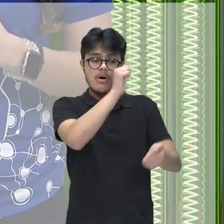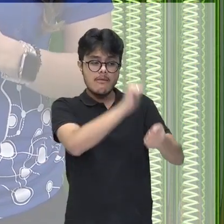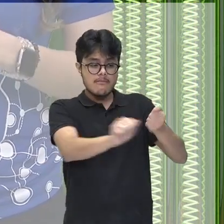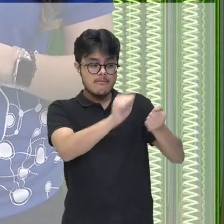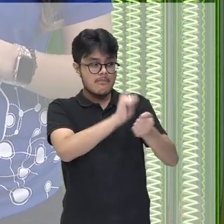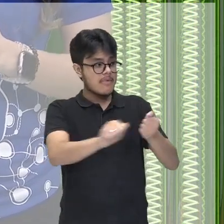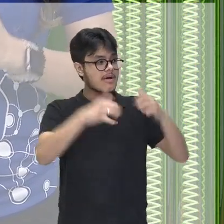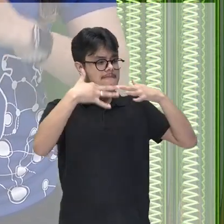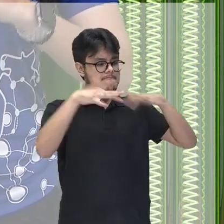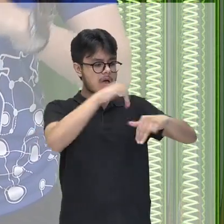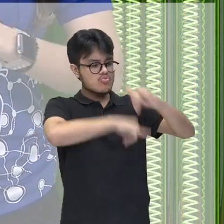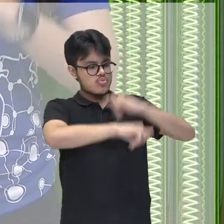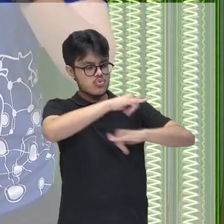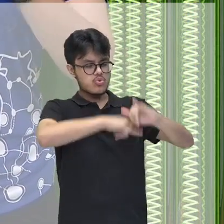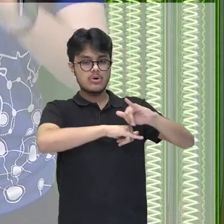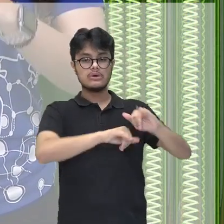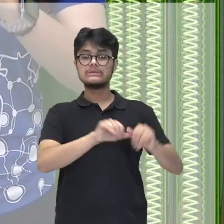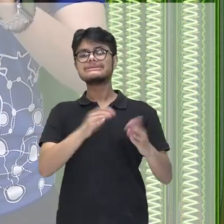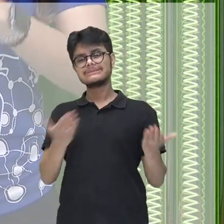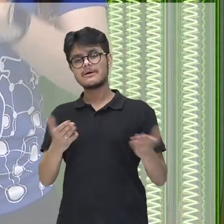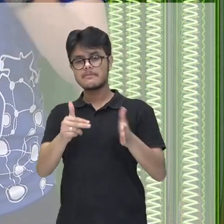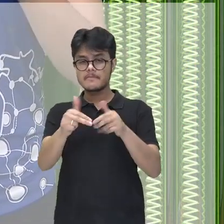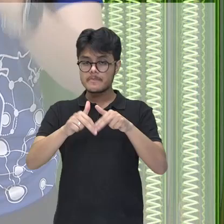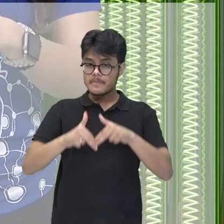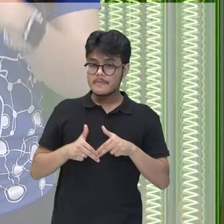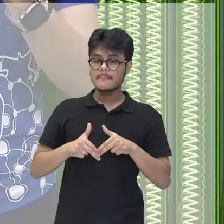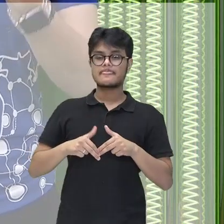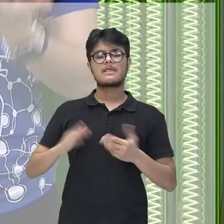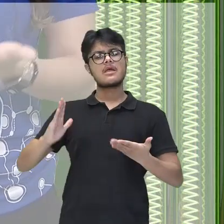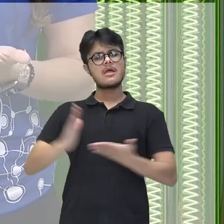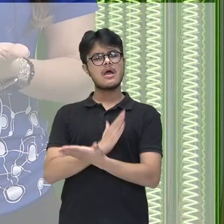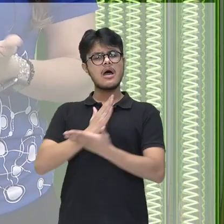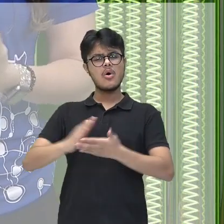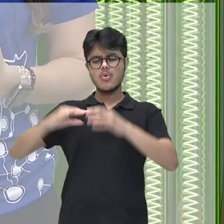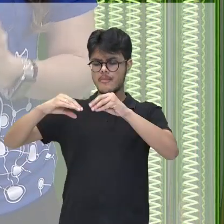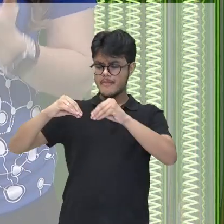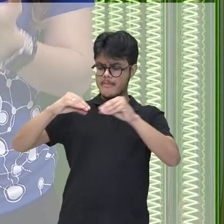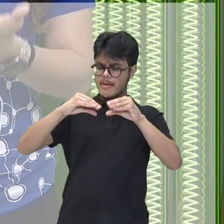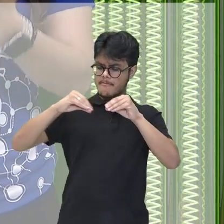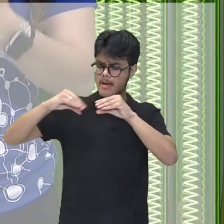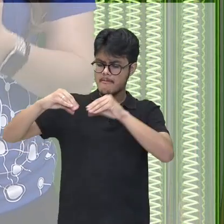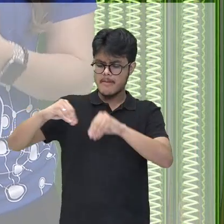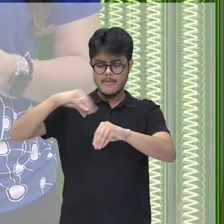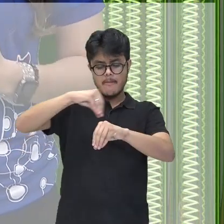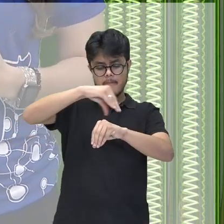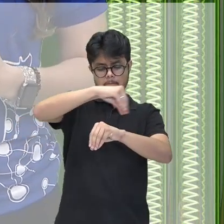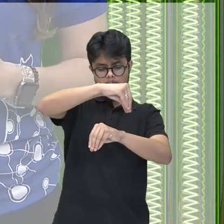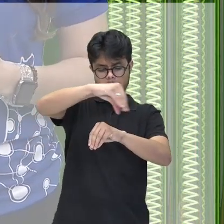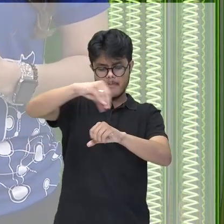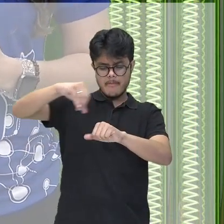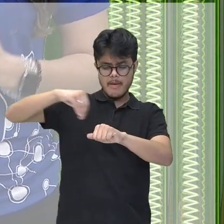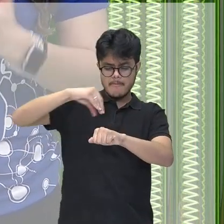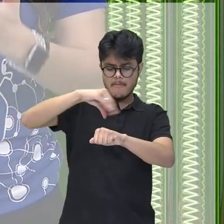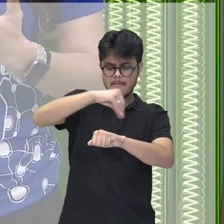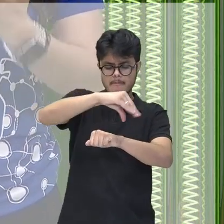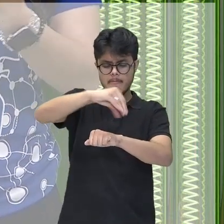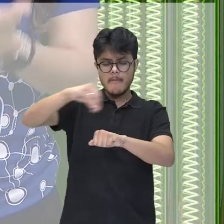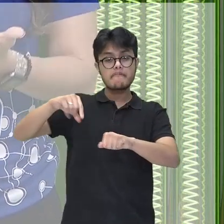Então, esses sedimentos que foram depositados ao longo dos anos permitiu com